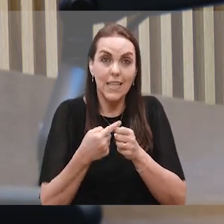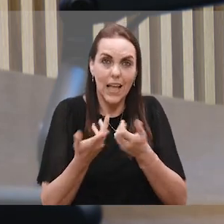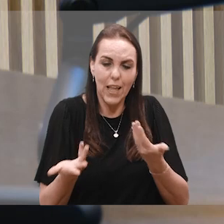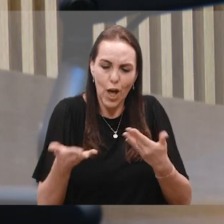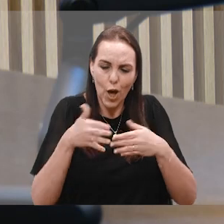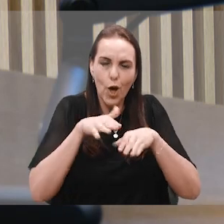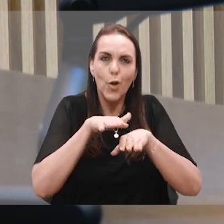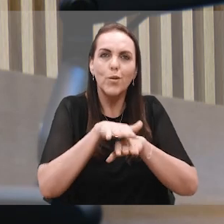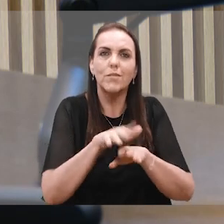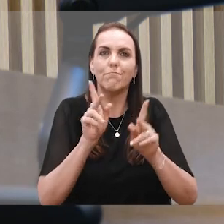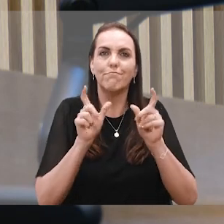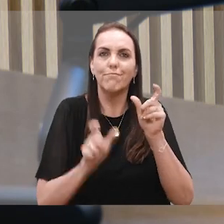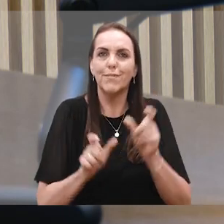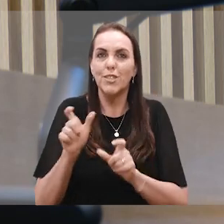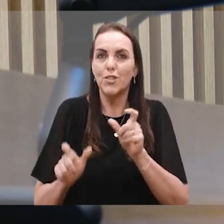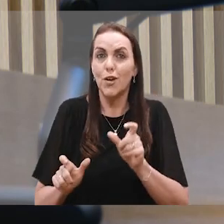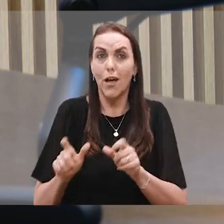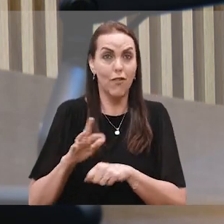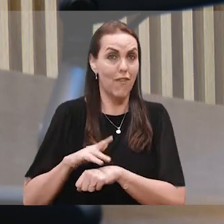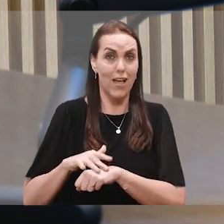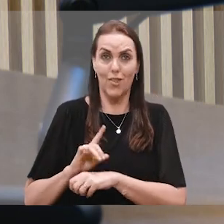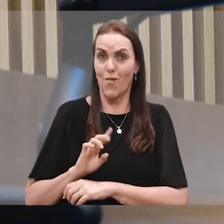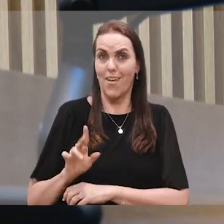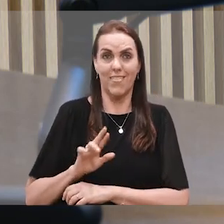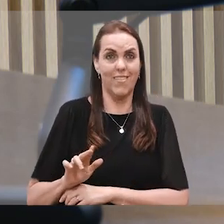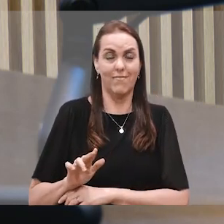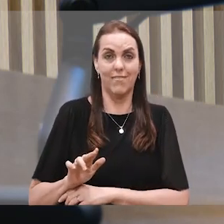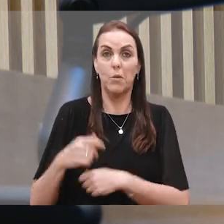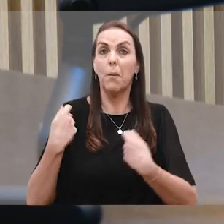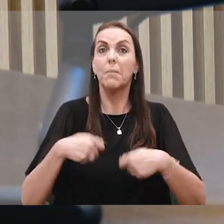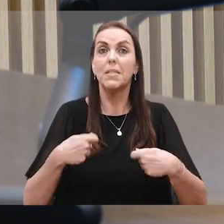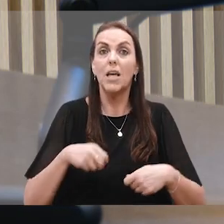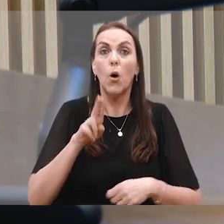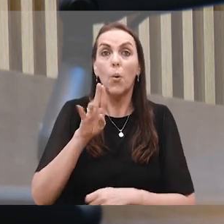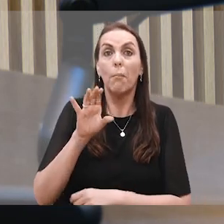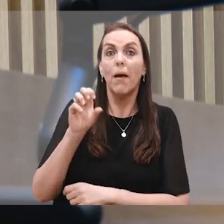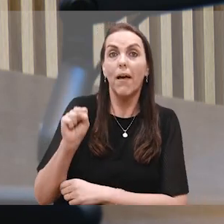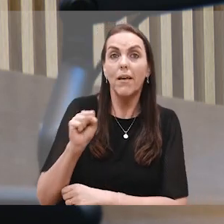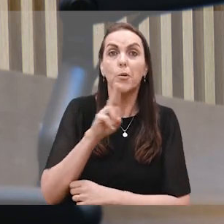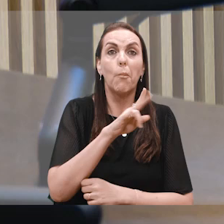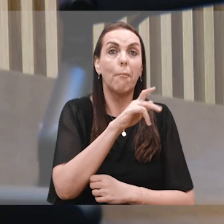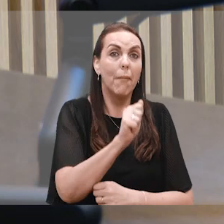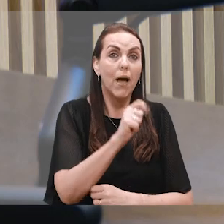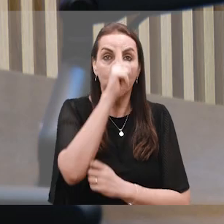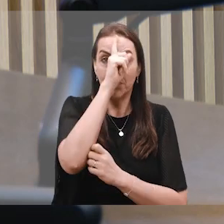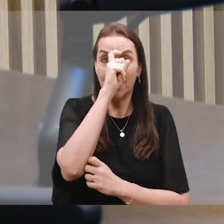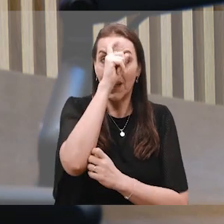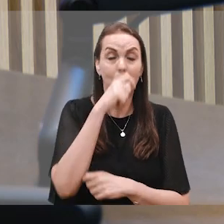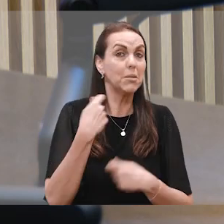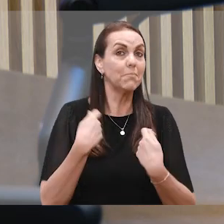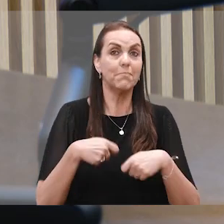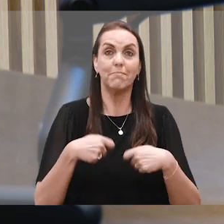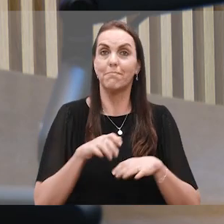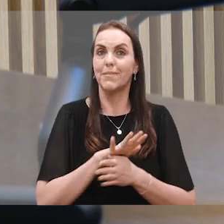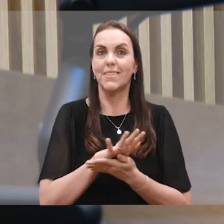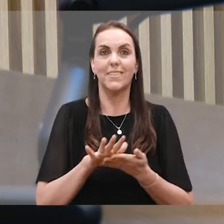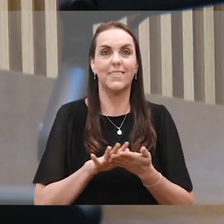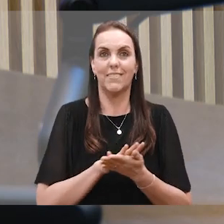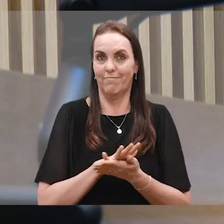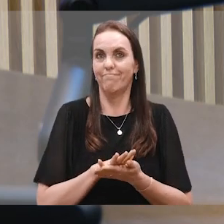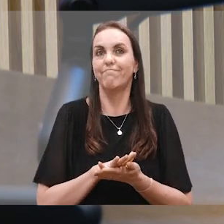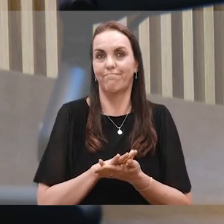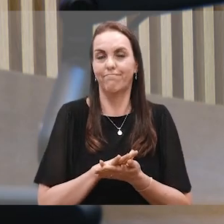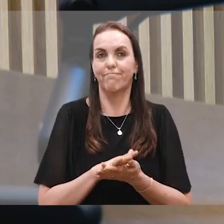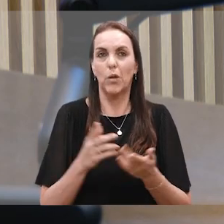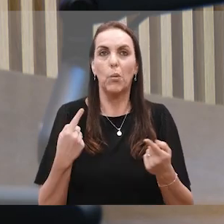inclua as pessoas, elas não vão ficar tão doentes. Elas não vão precisar nem de UBS, nem de UPA, e muito menos de hospital. Porque olha o que nós